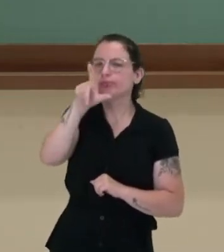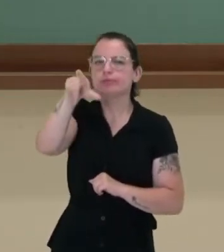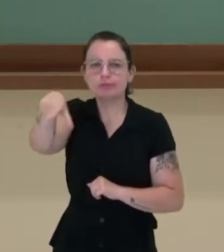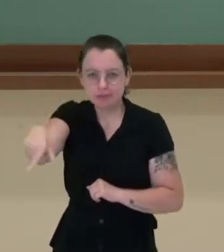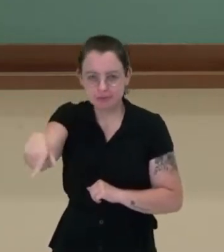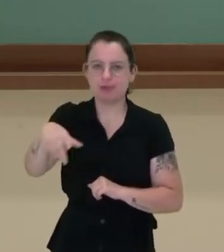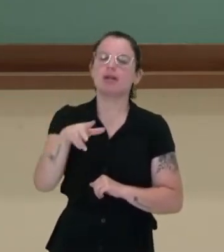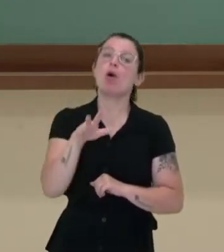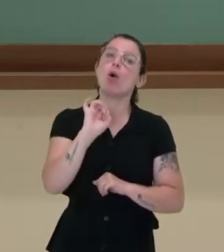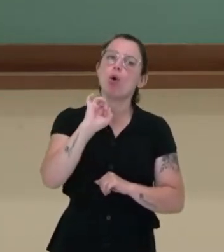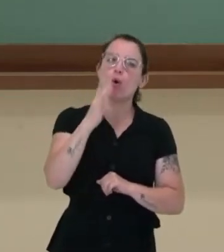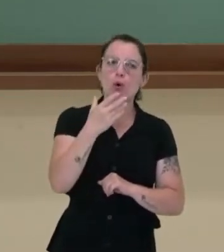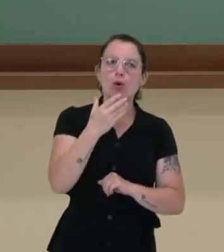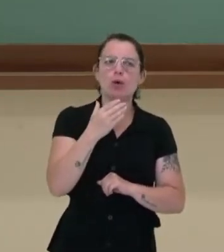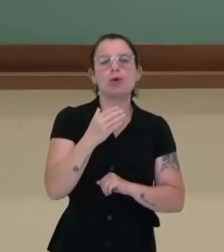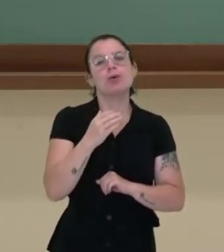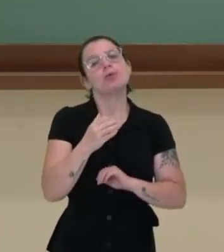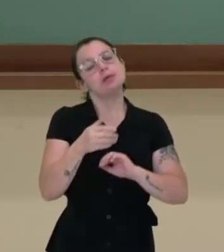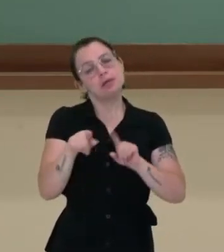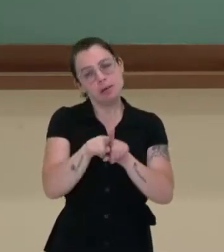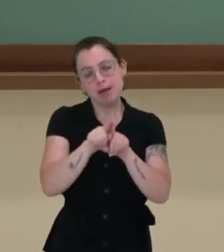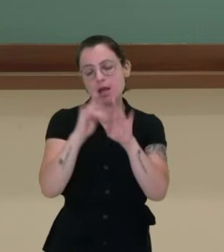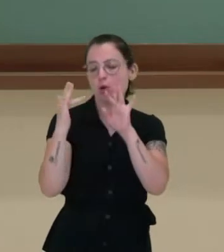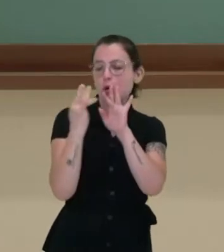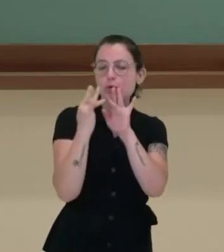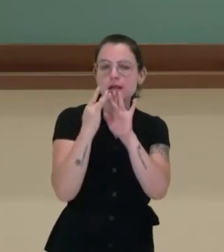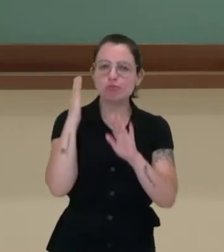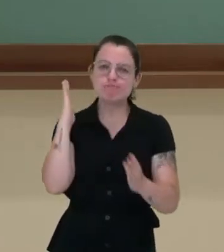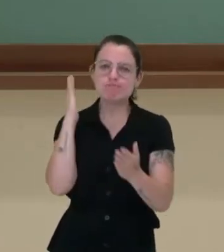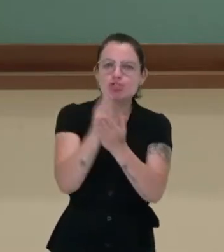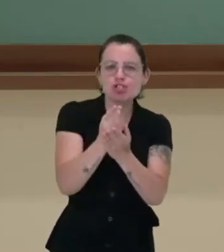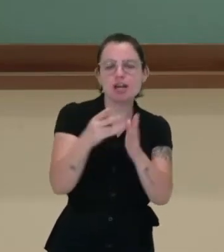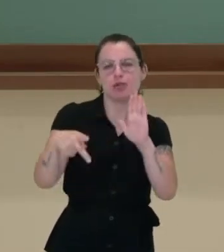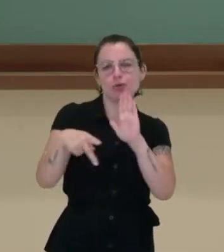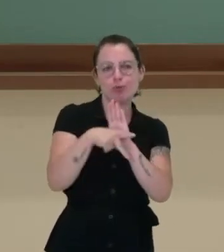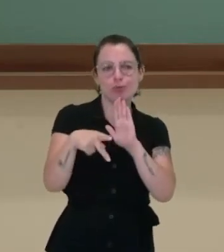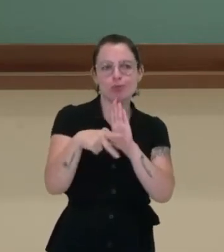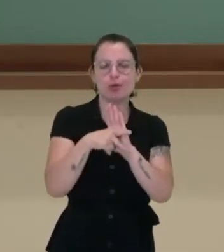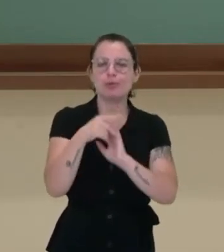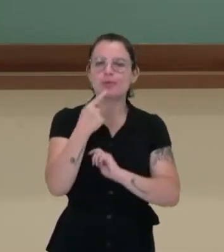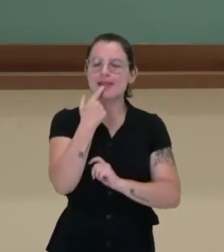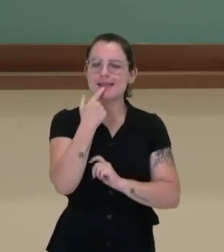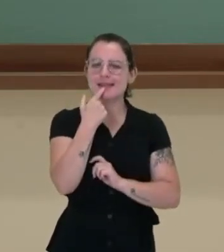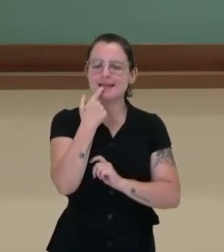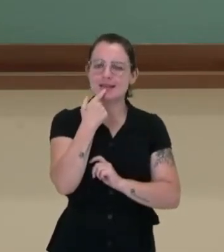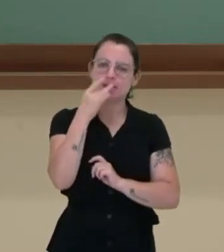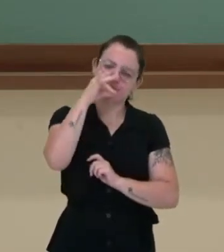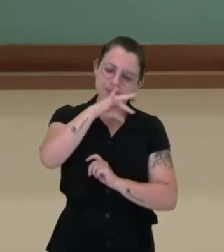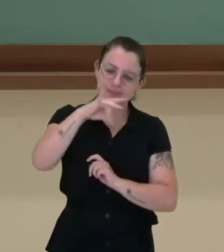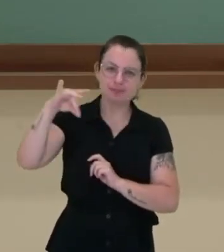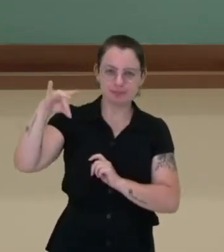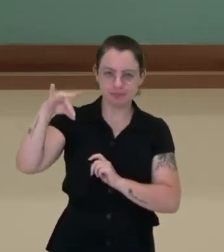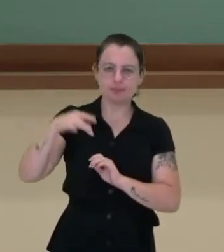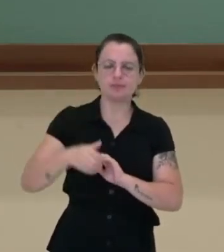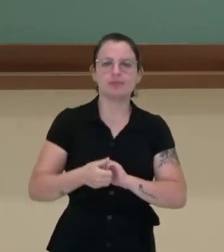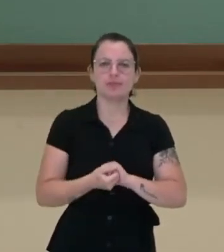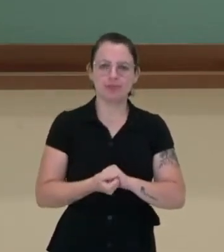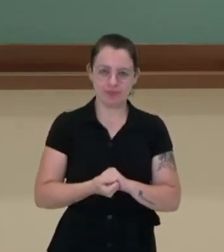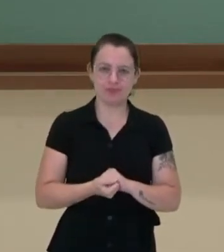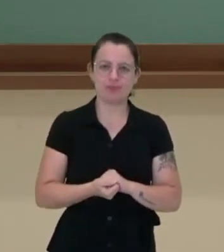gotículas ou por contato direto com salivas de pessoas que